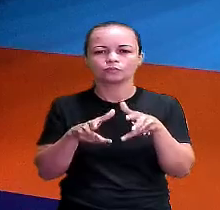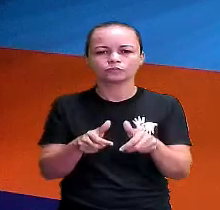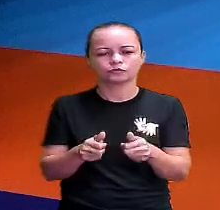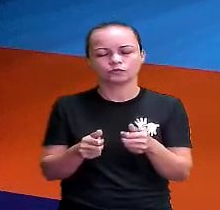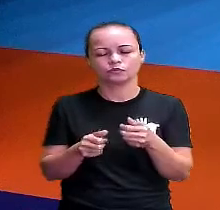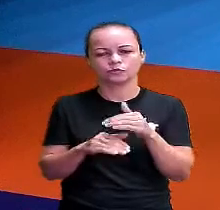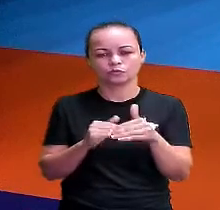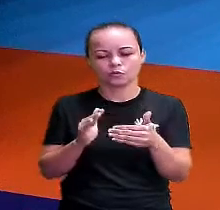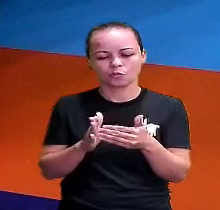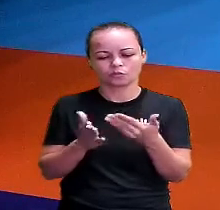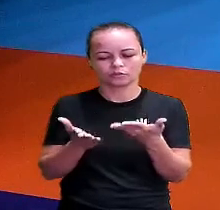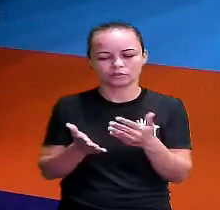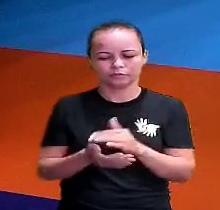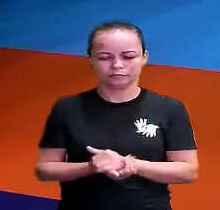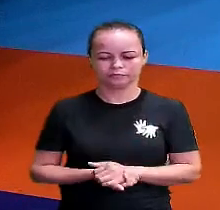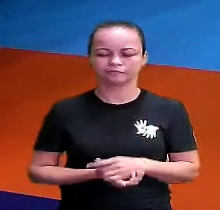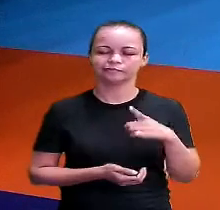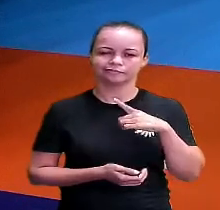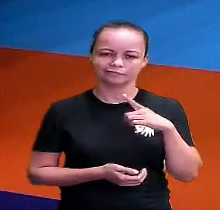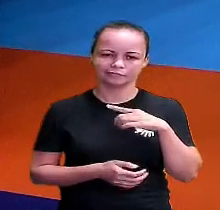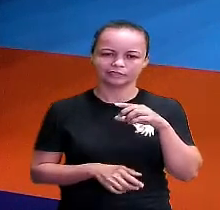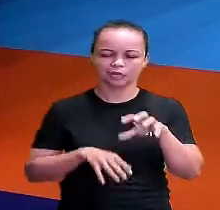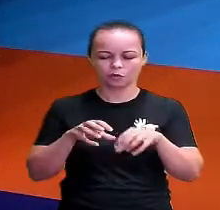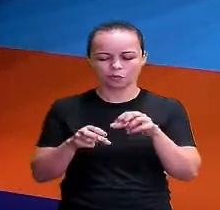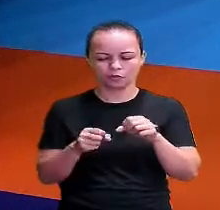ele colheu? Ele terá colhido